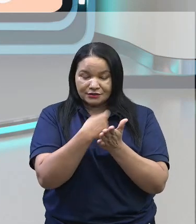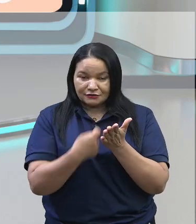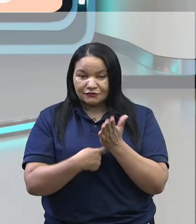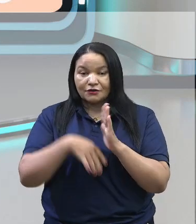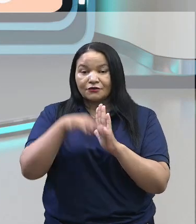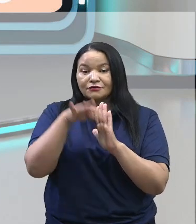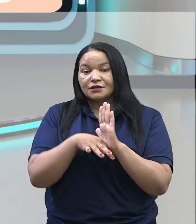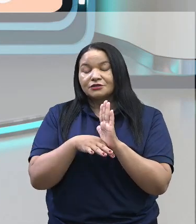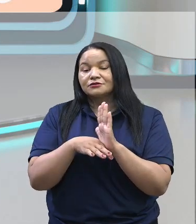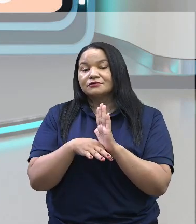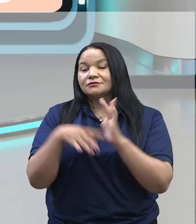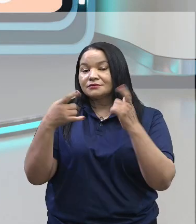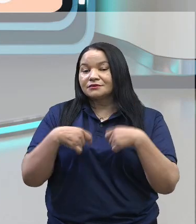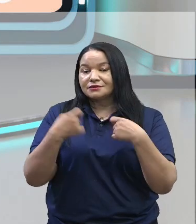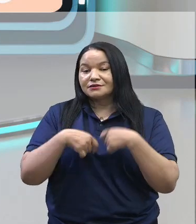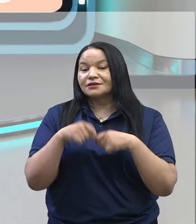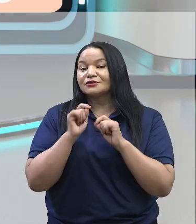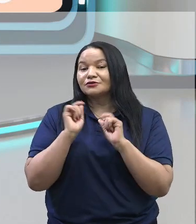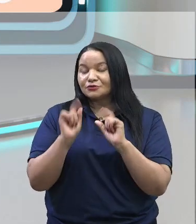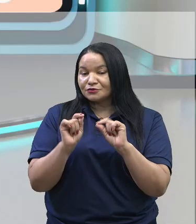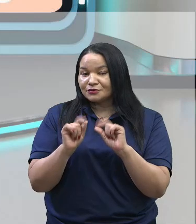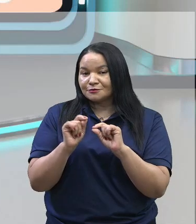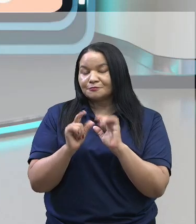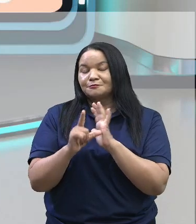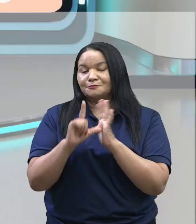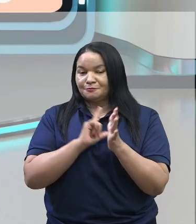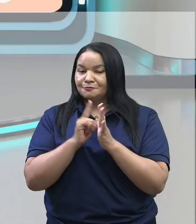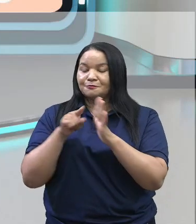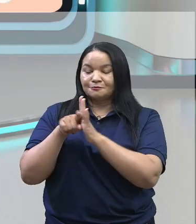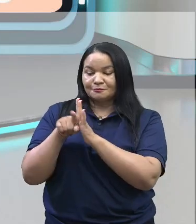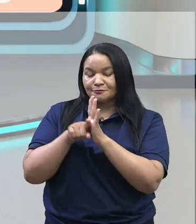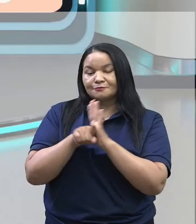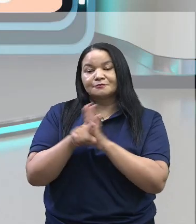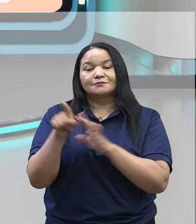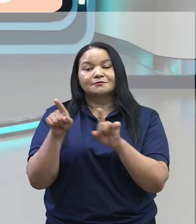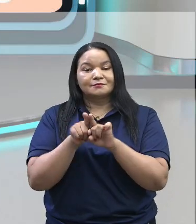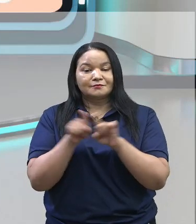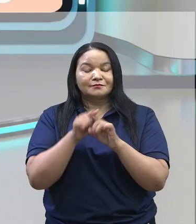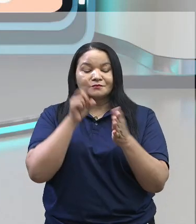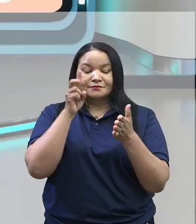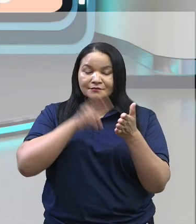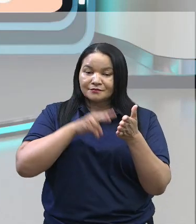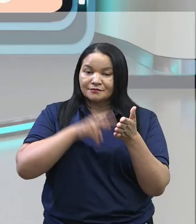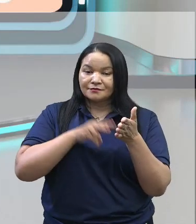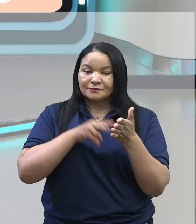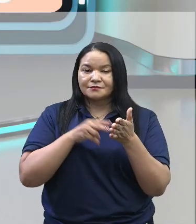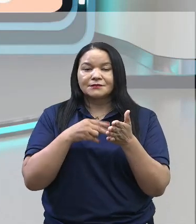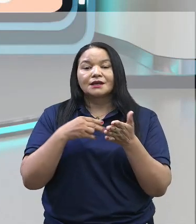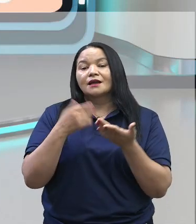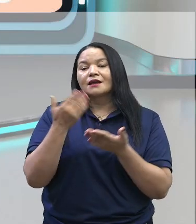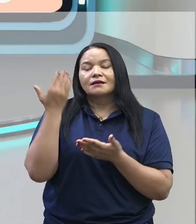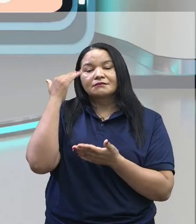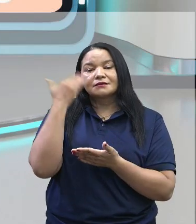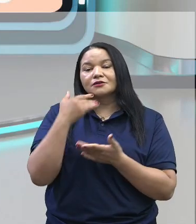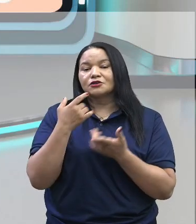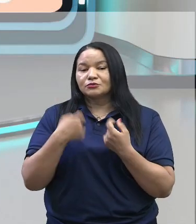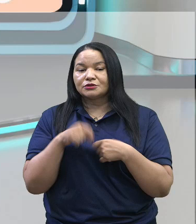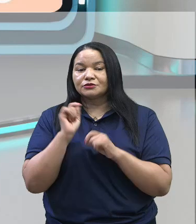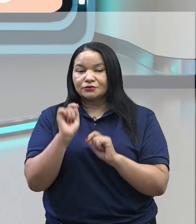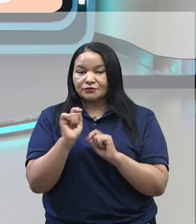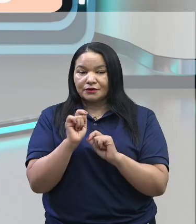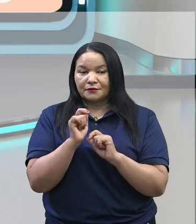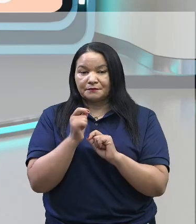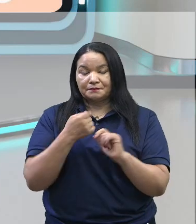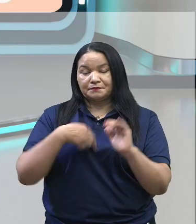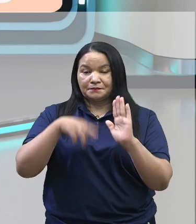é necessário nós fazermos pesquisas e leituras, né? E para entender um texto, olha lá, roteiro